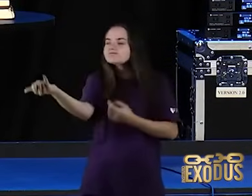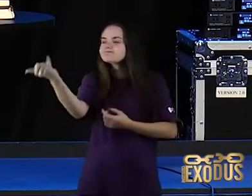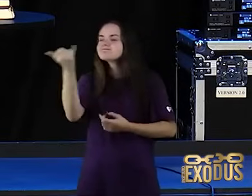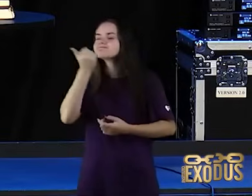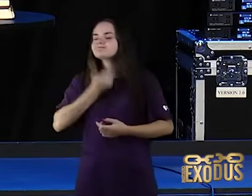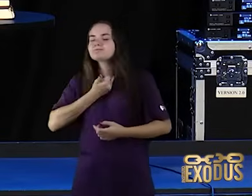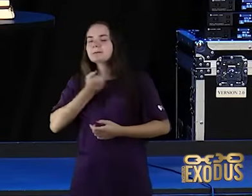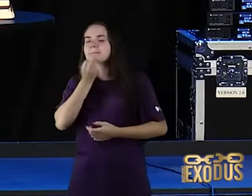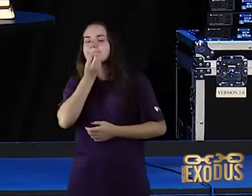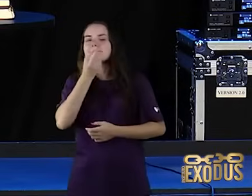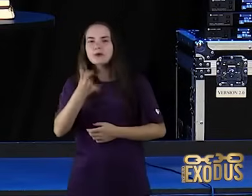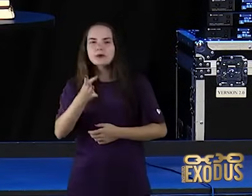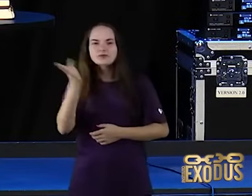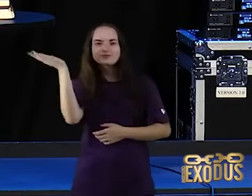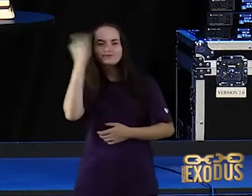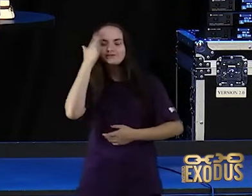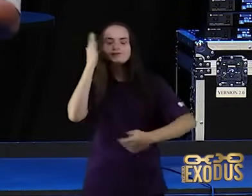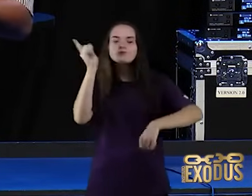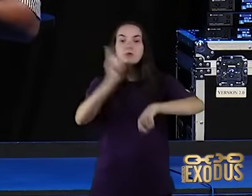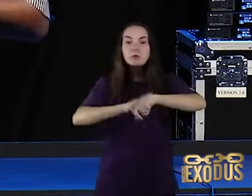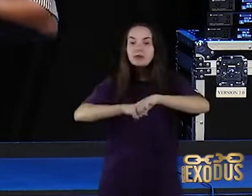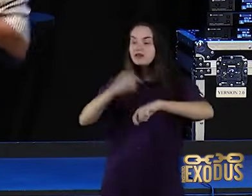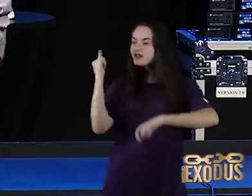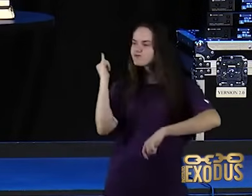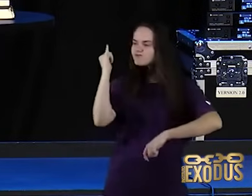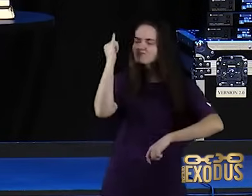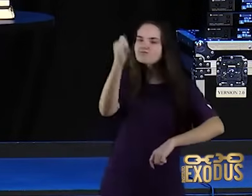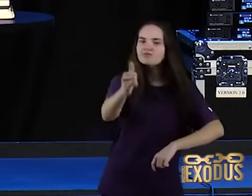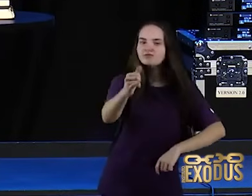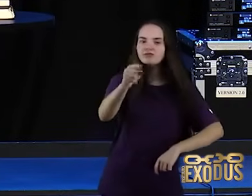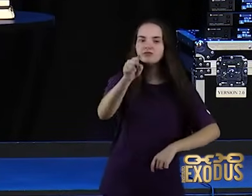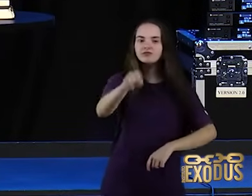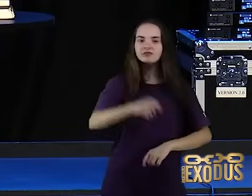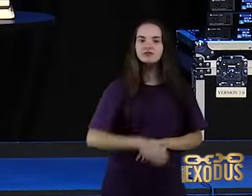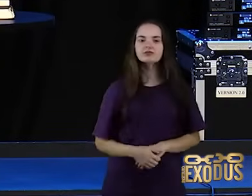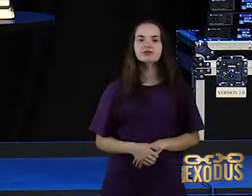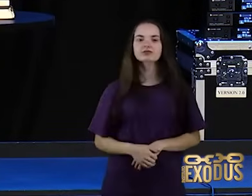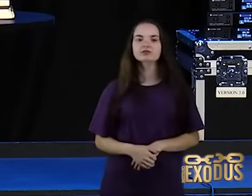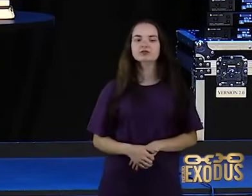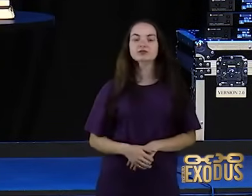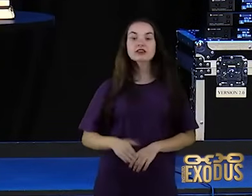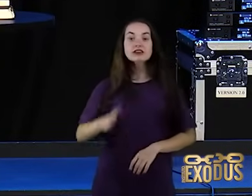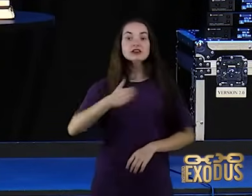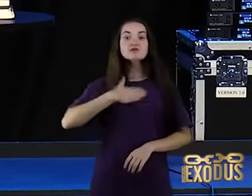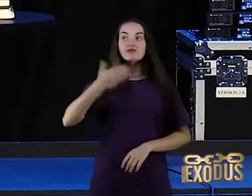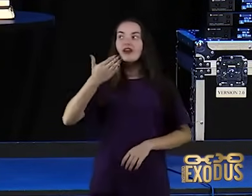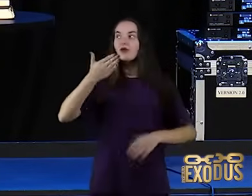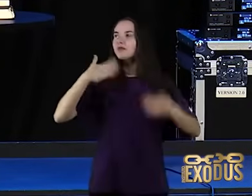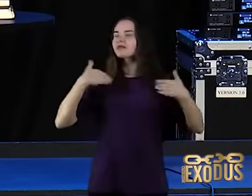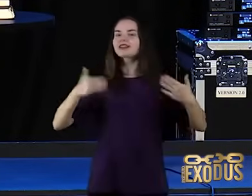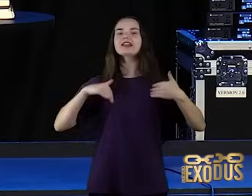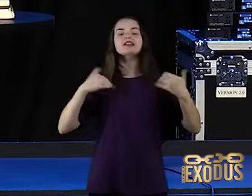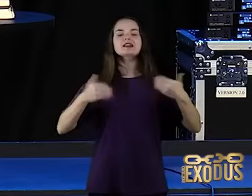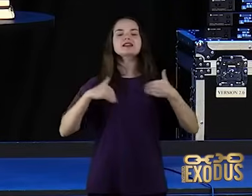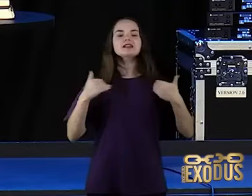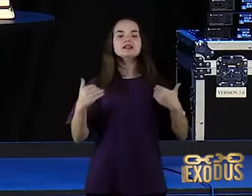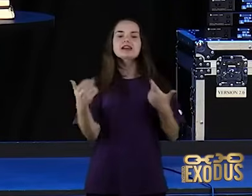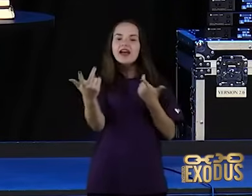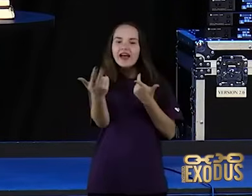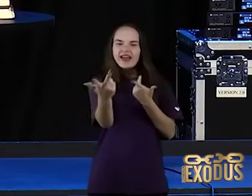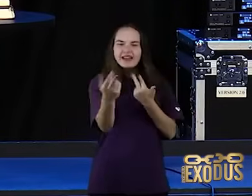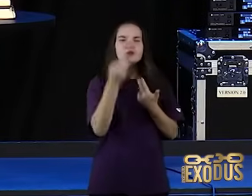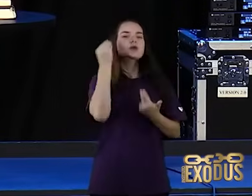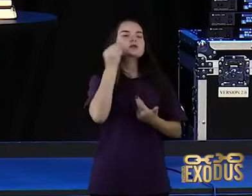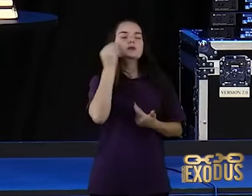sabe quando alguém traz uma notícia para você mas eu não esperava hoje te surpreende com alegria é a mesma